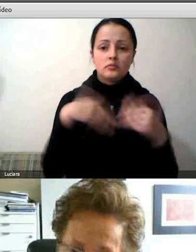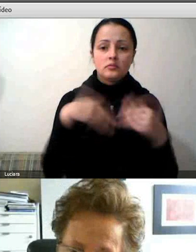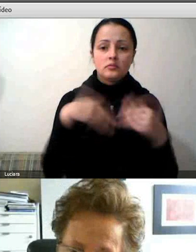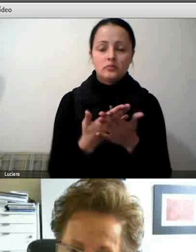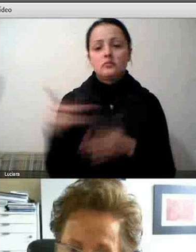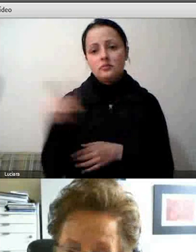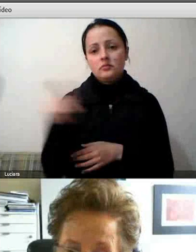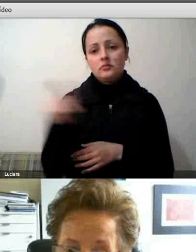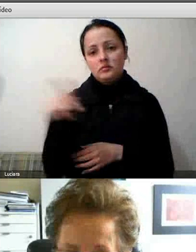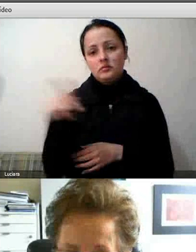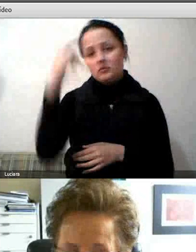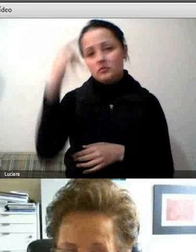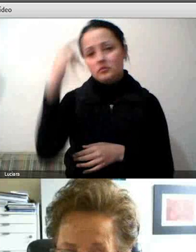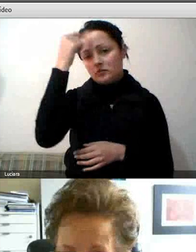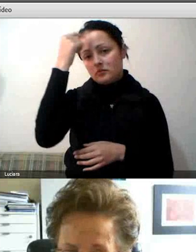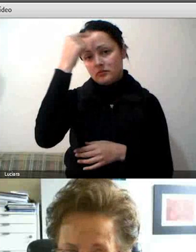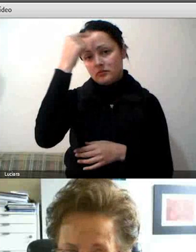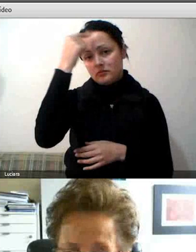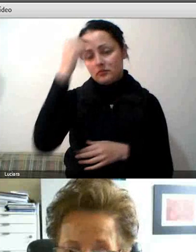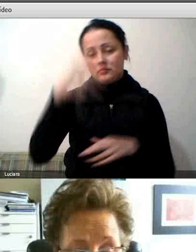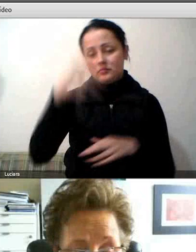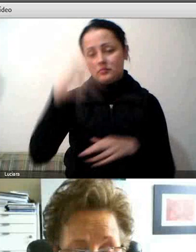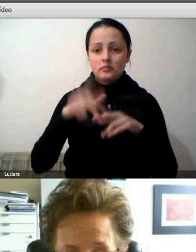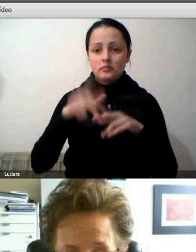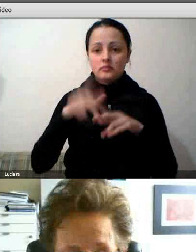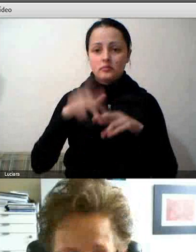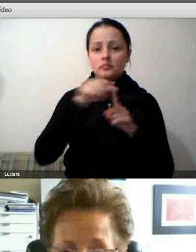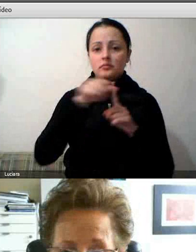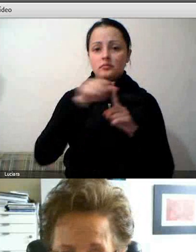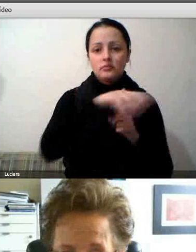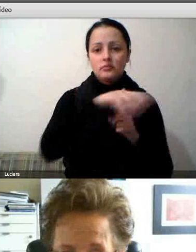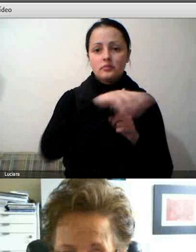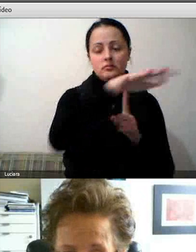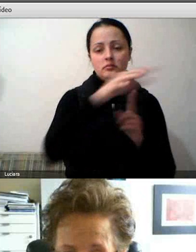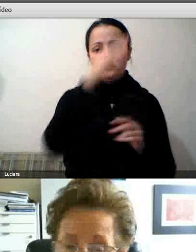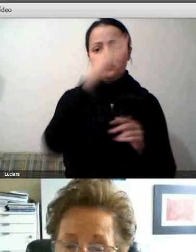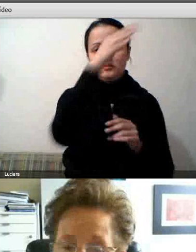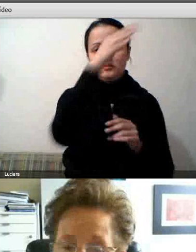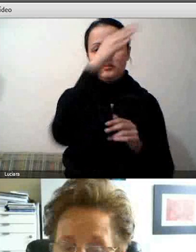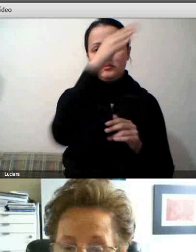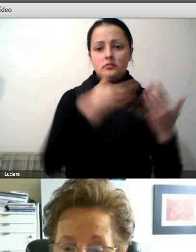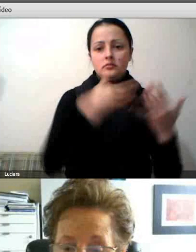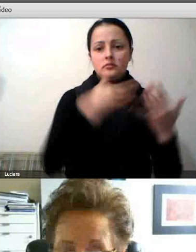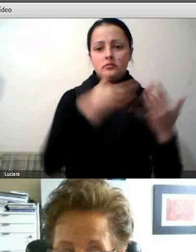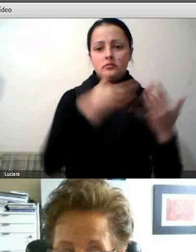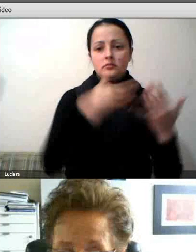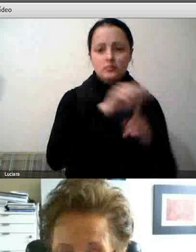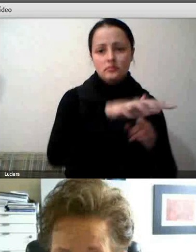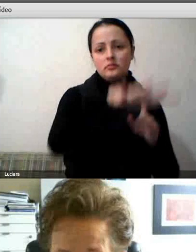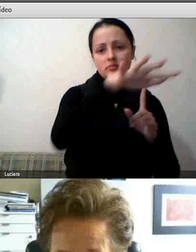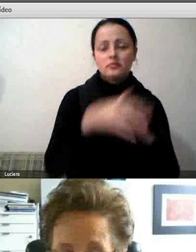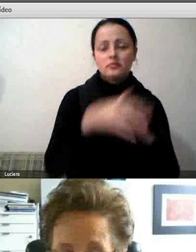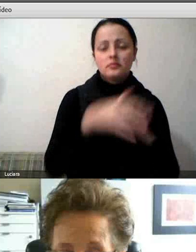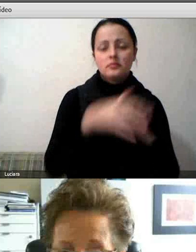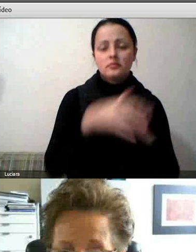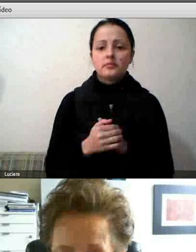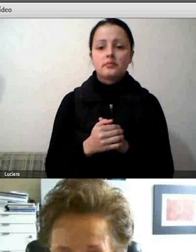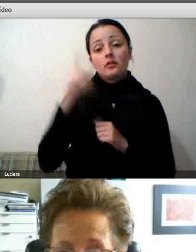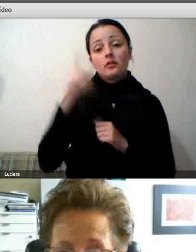escola, porque quem vai para a escola diariamente não são os professores da universidade, são os